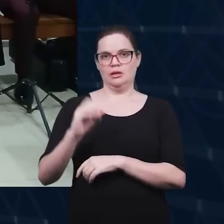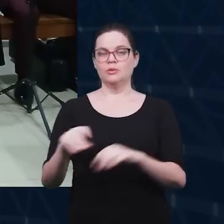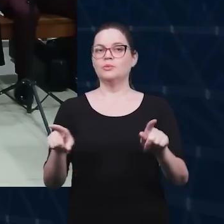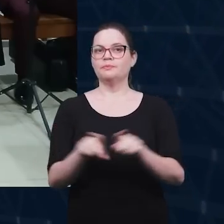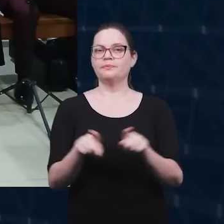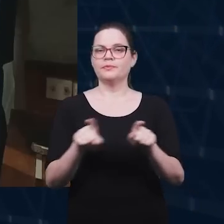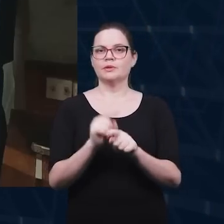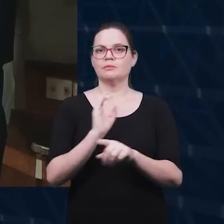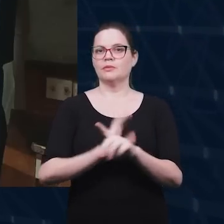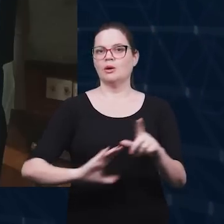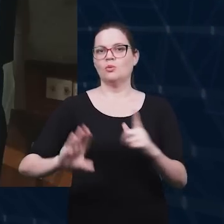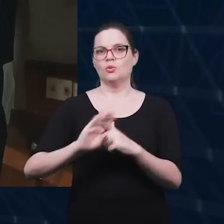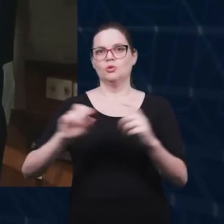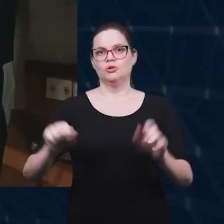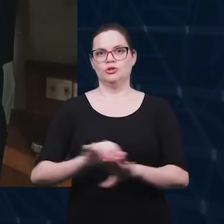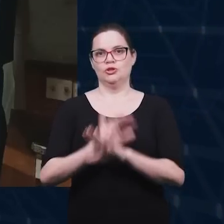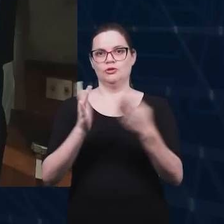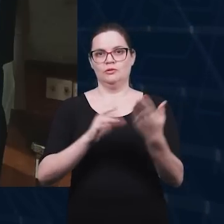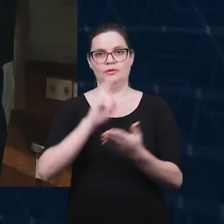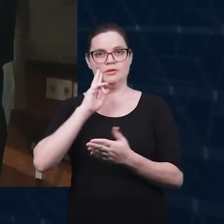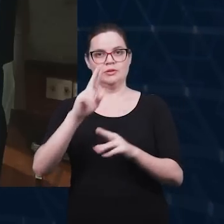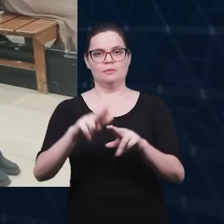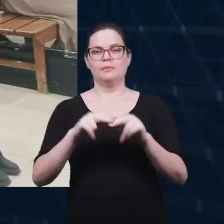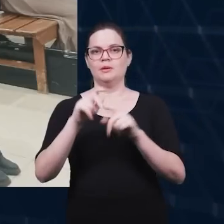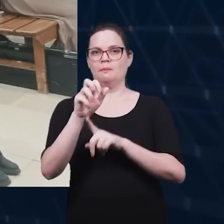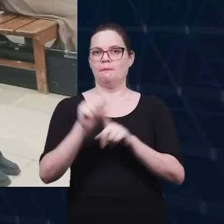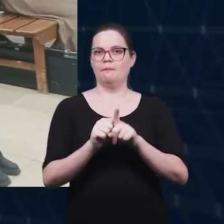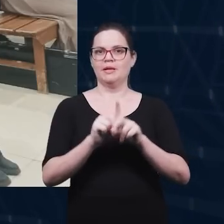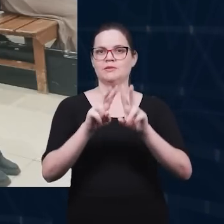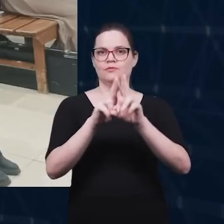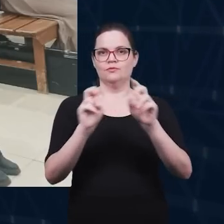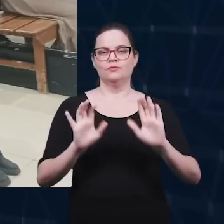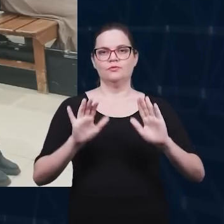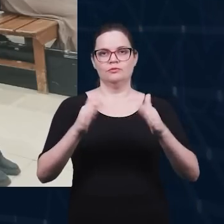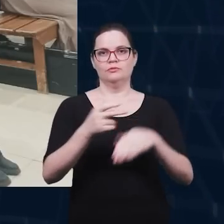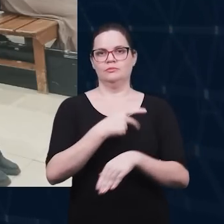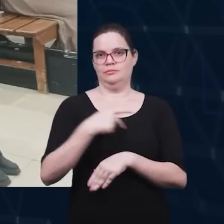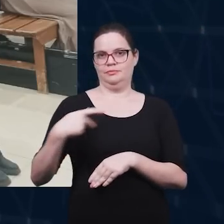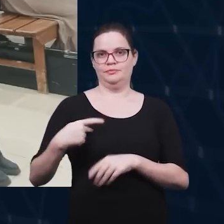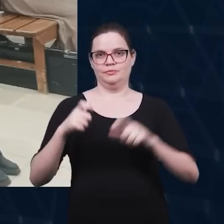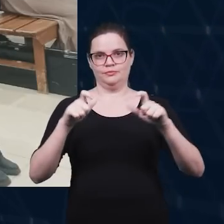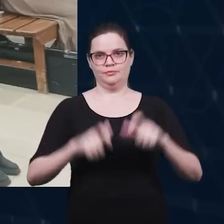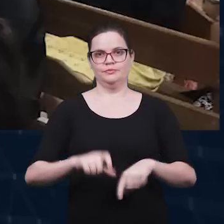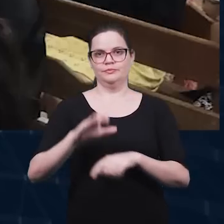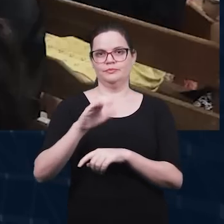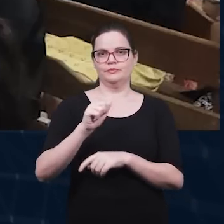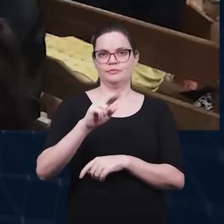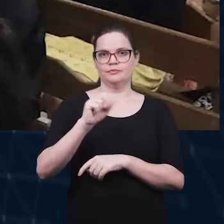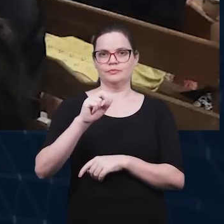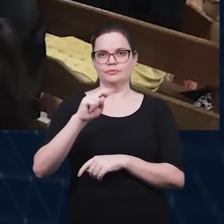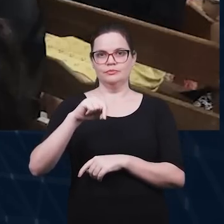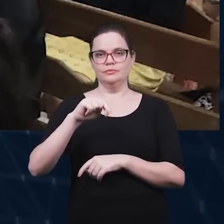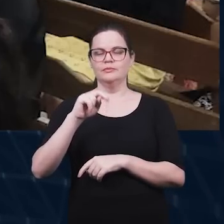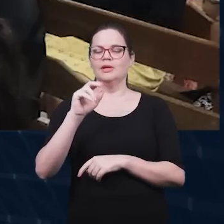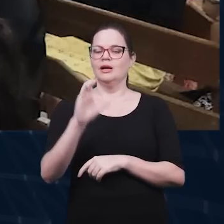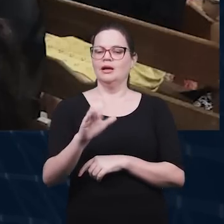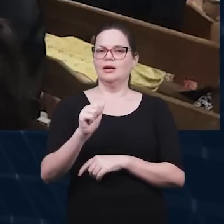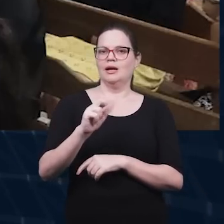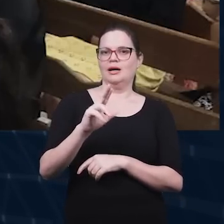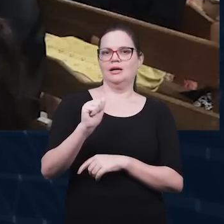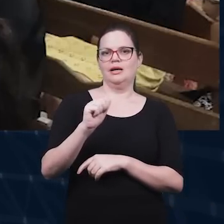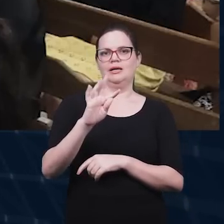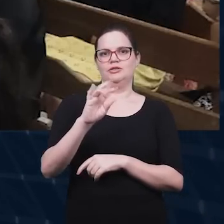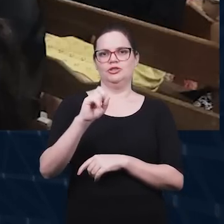de glorificação e ceia pelo mês dos pastores da microrregião 3 de Caratinga. Culto do final de orientação